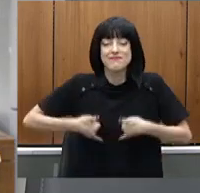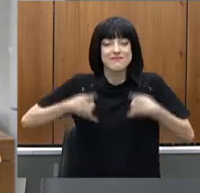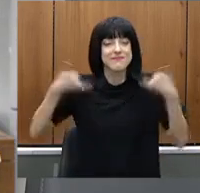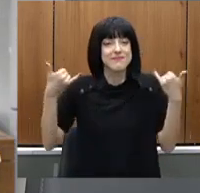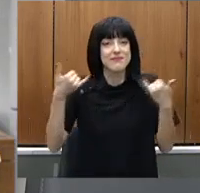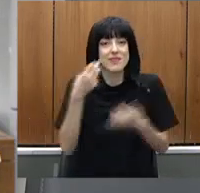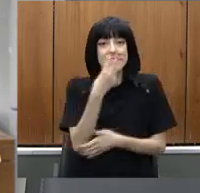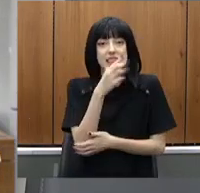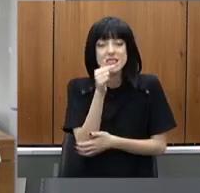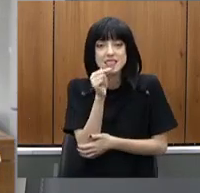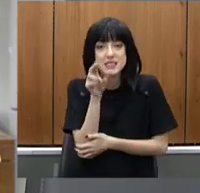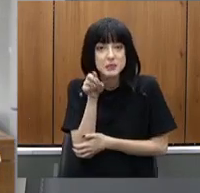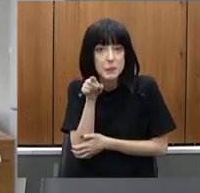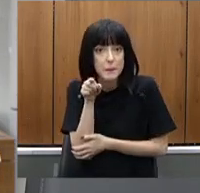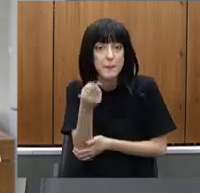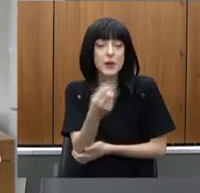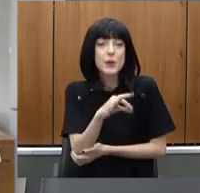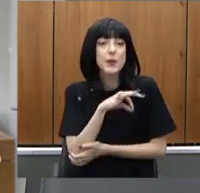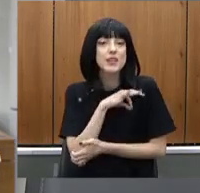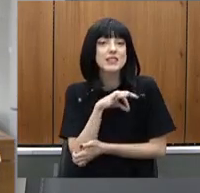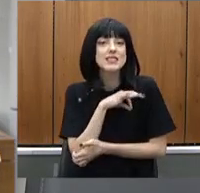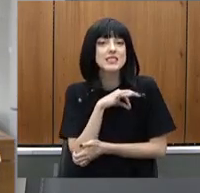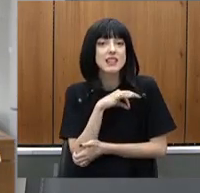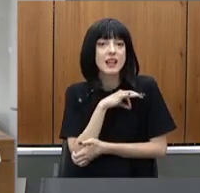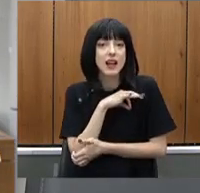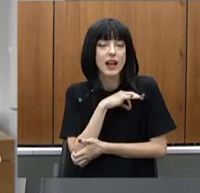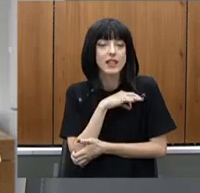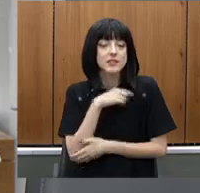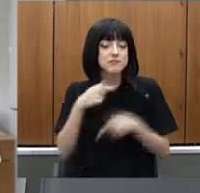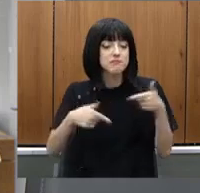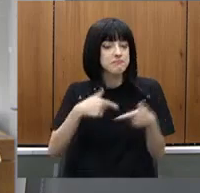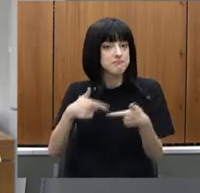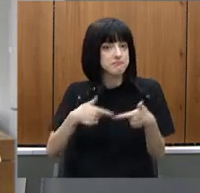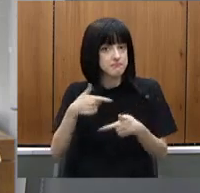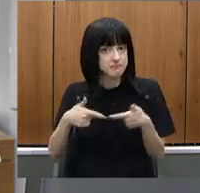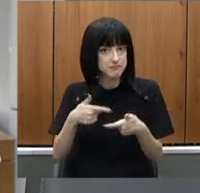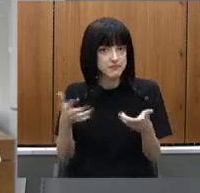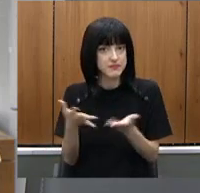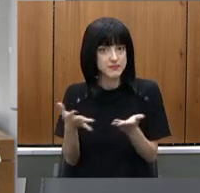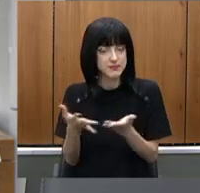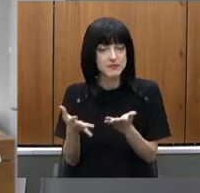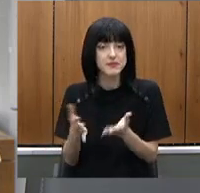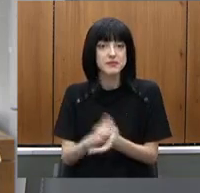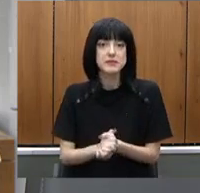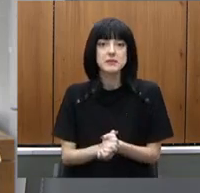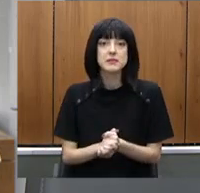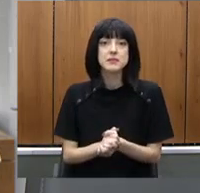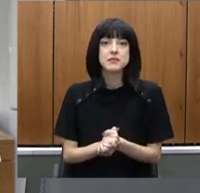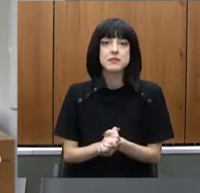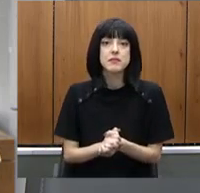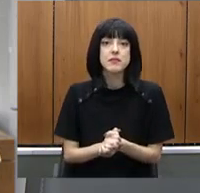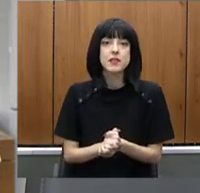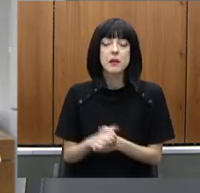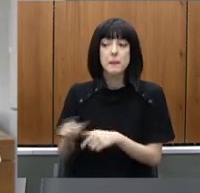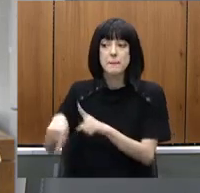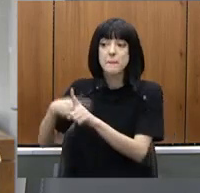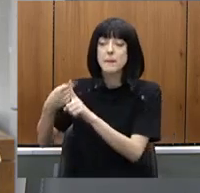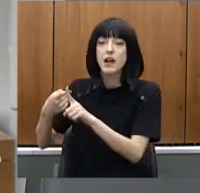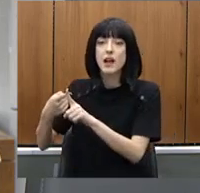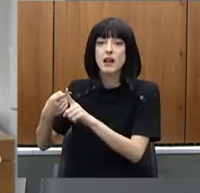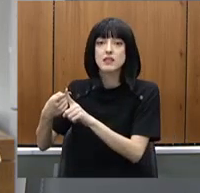mil mais de 37 mil policiais da ativa mas o quase o mesmo tanto né de policiais